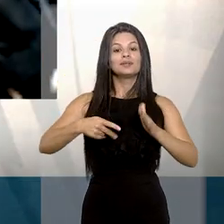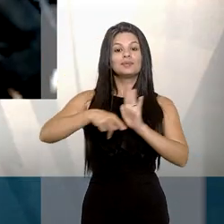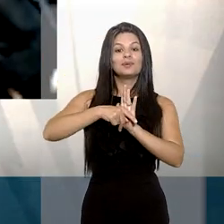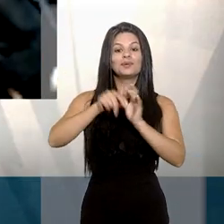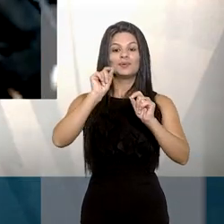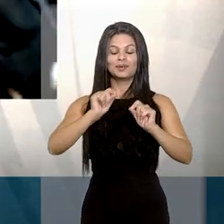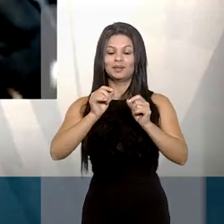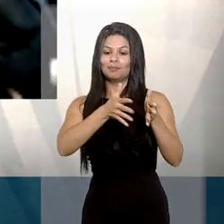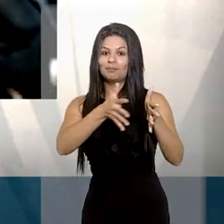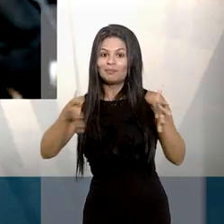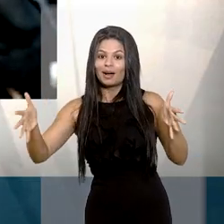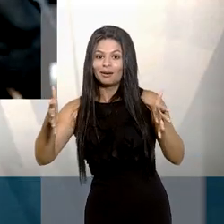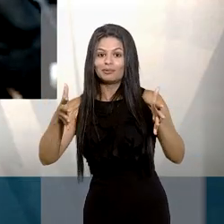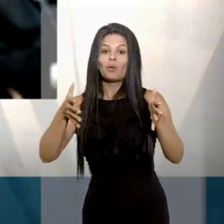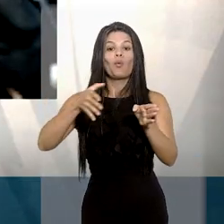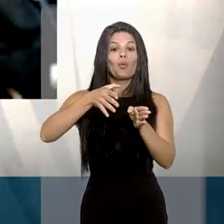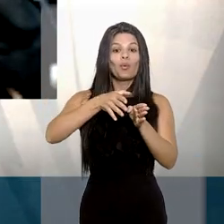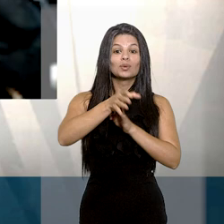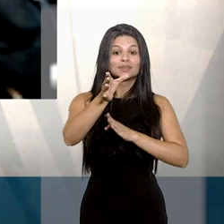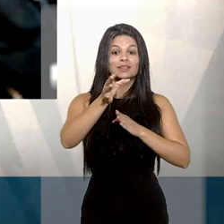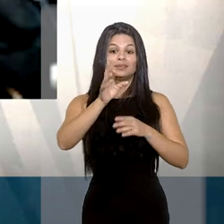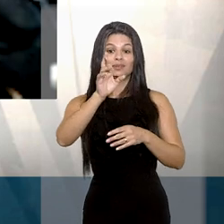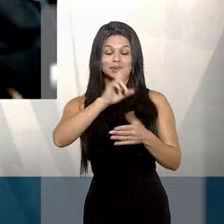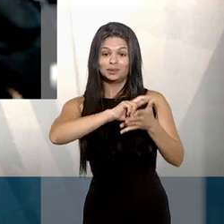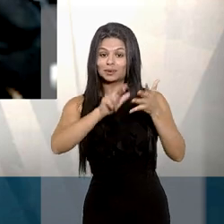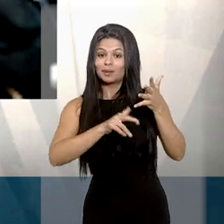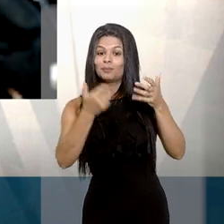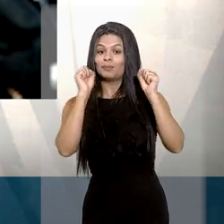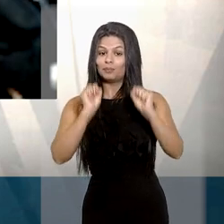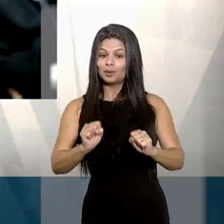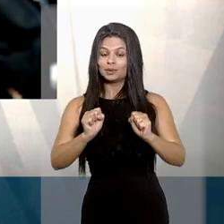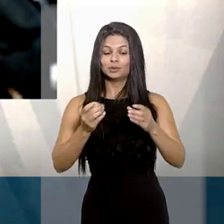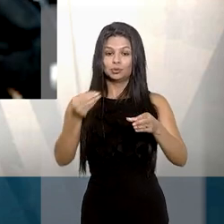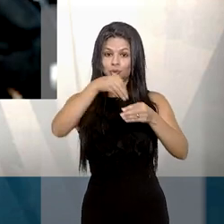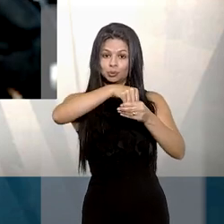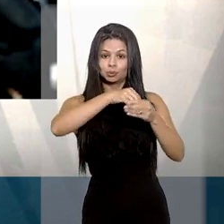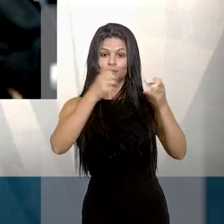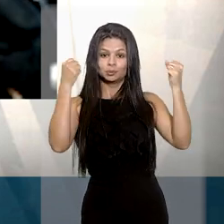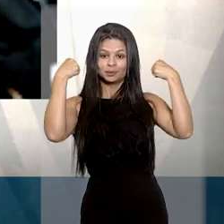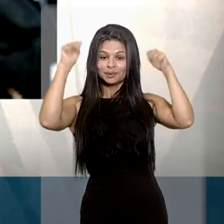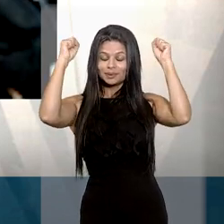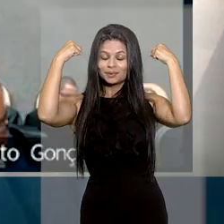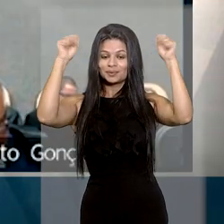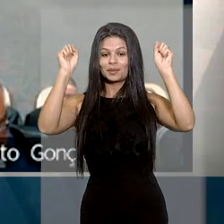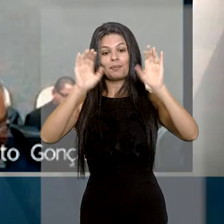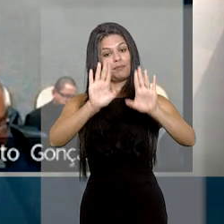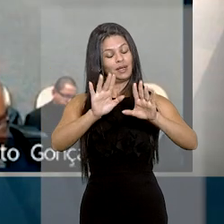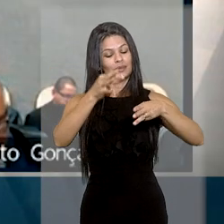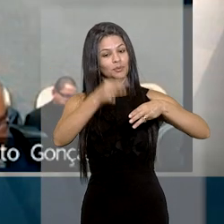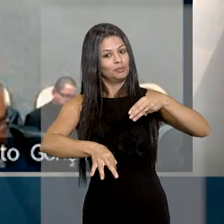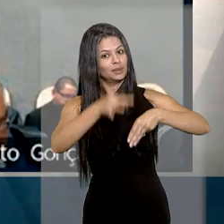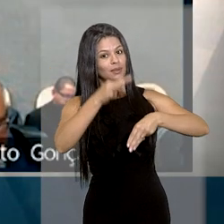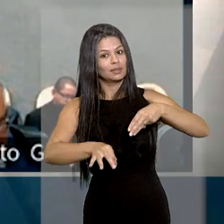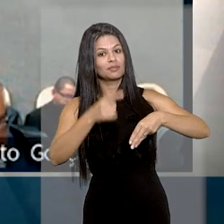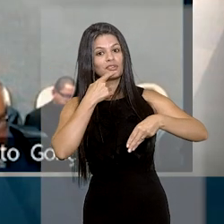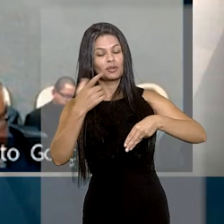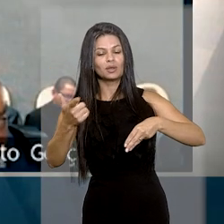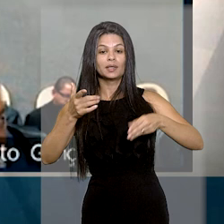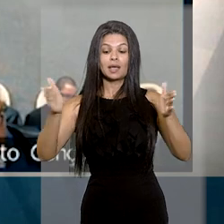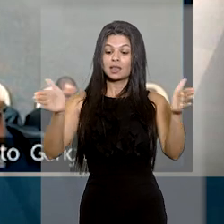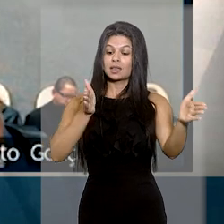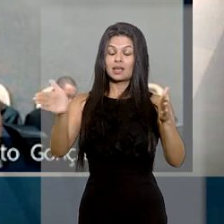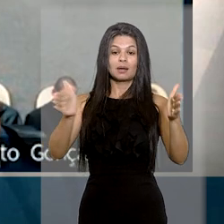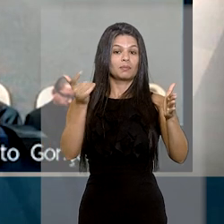registro regular no respectivo Conselho Regional poderão atuar na atividade de educação física na segundo Ministro não existe